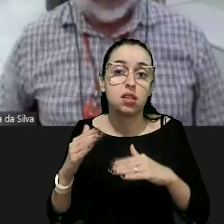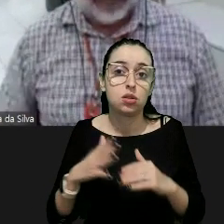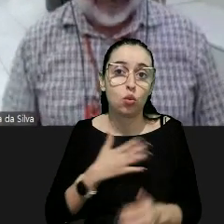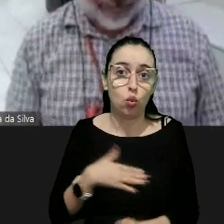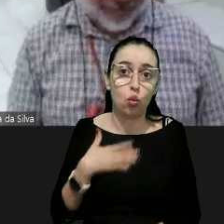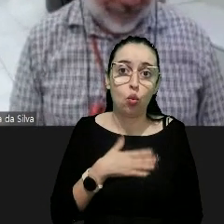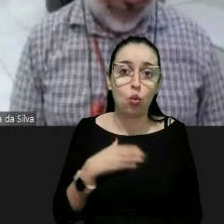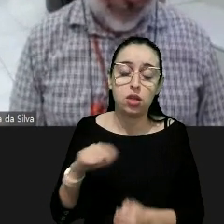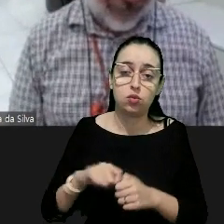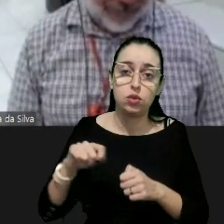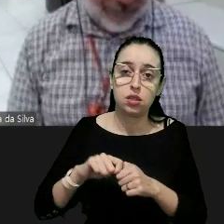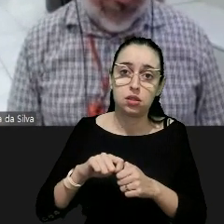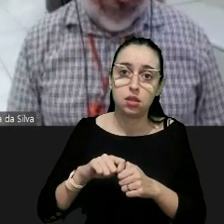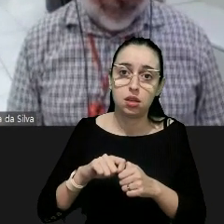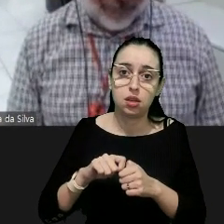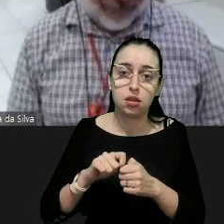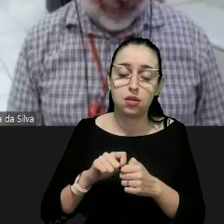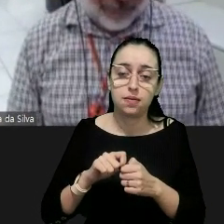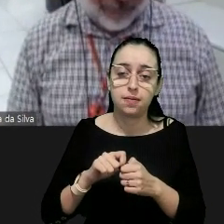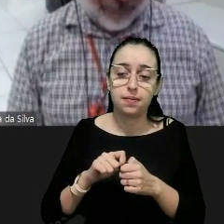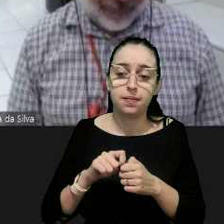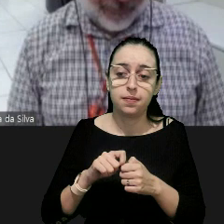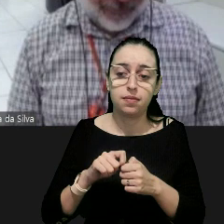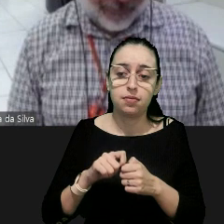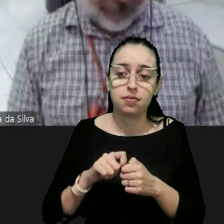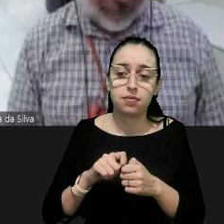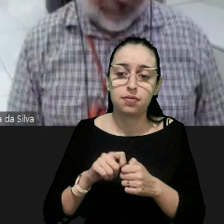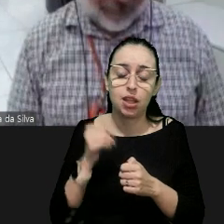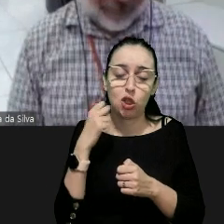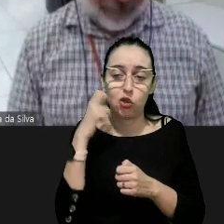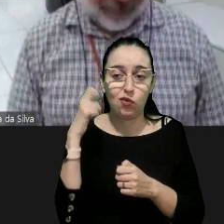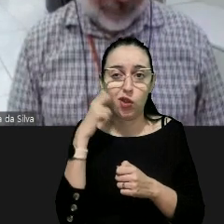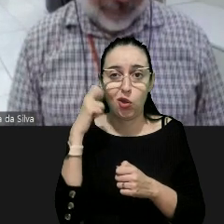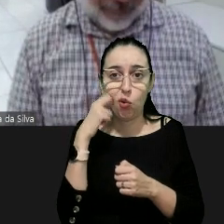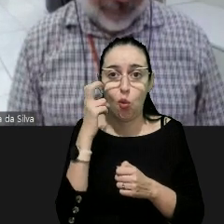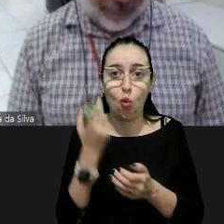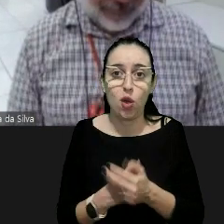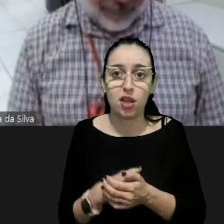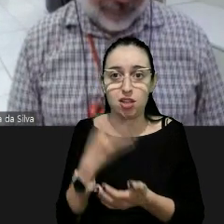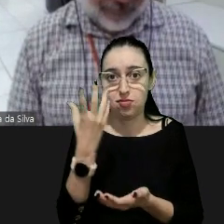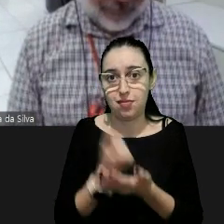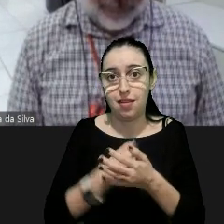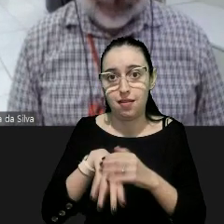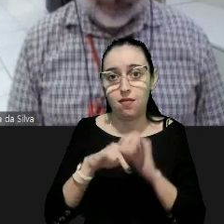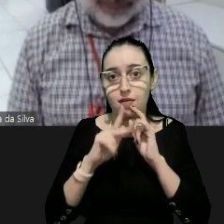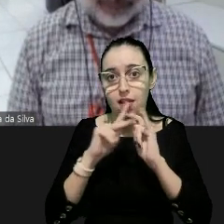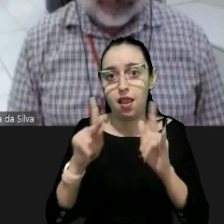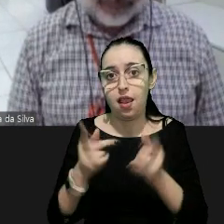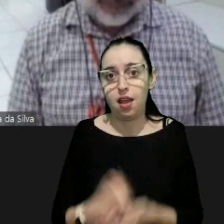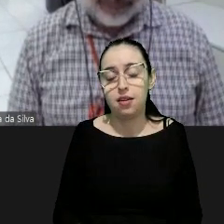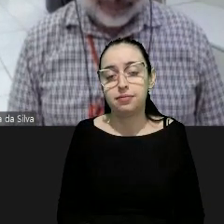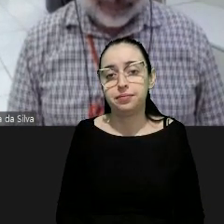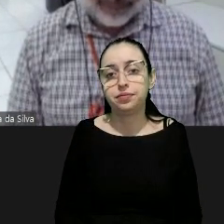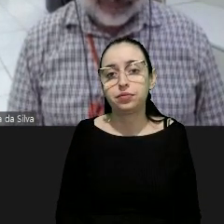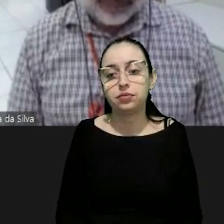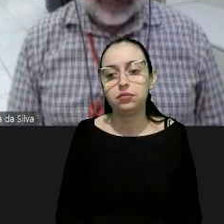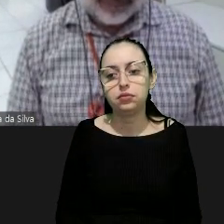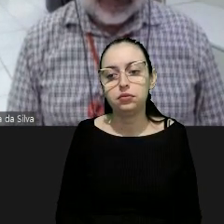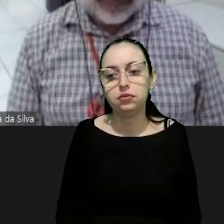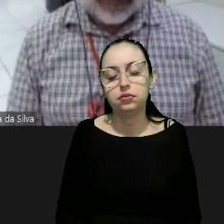de fazer. Às vezes ele gosta de fazer uma coisa que ele tem até vergonha de